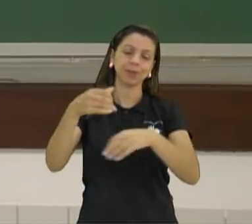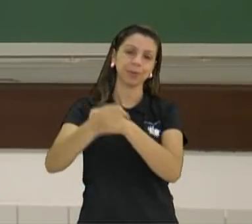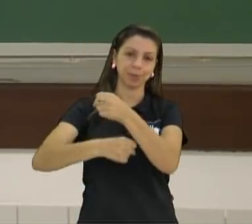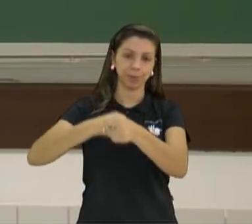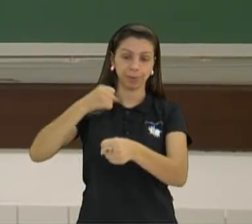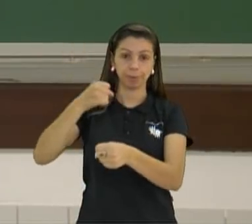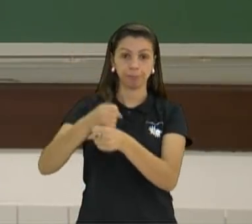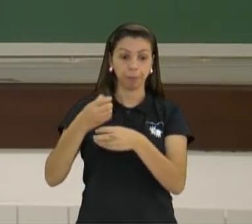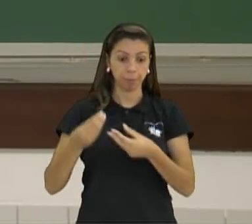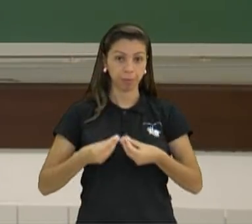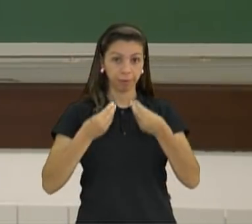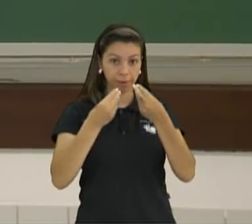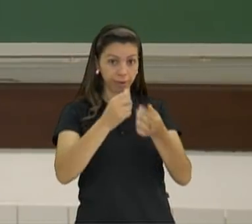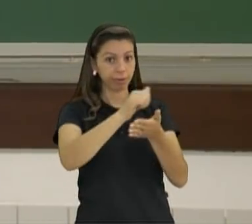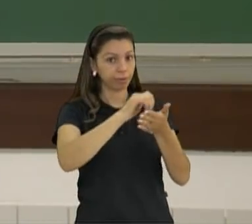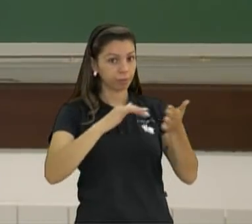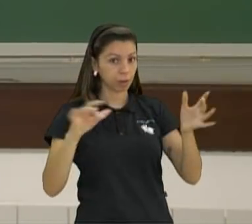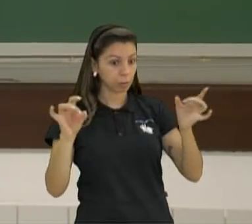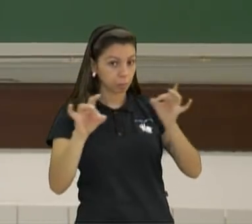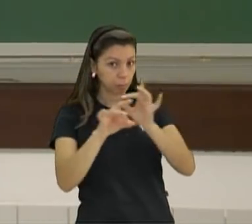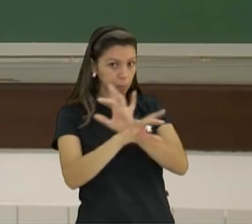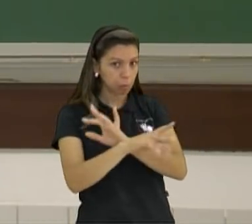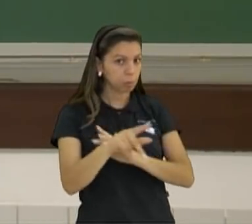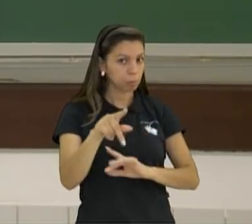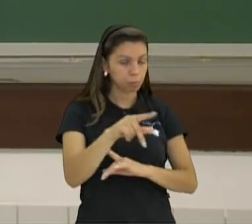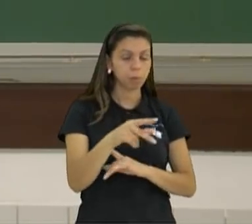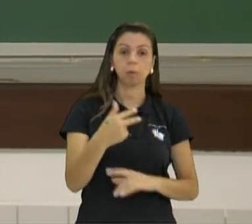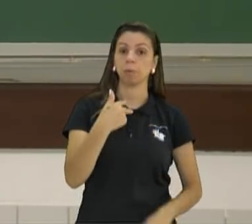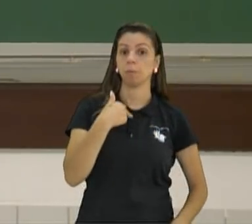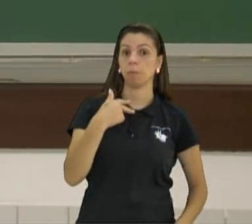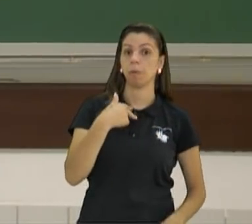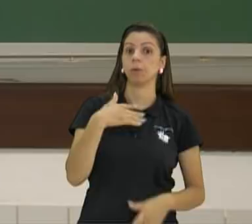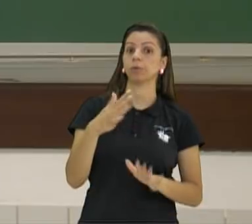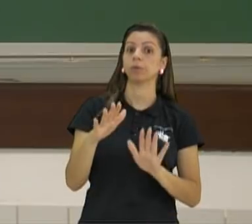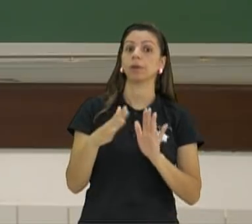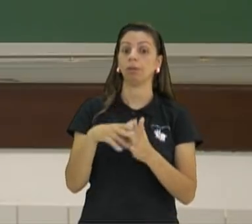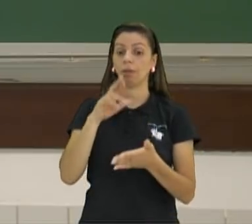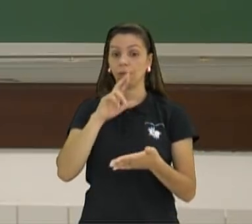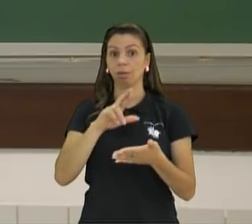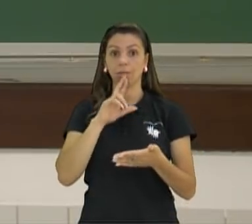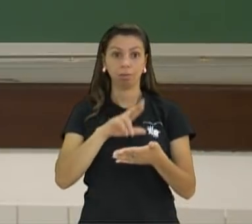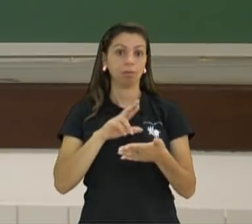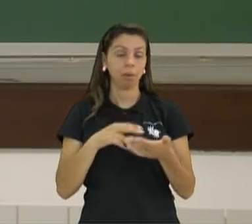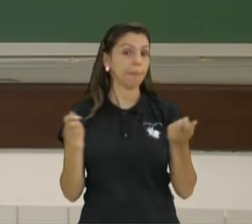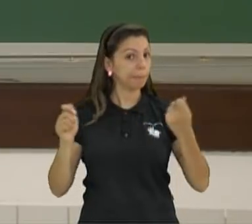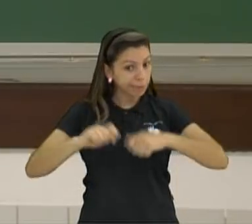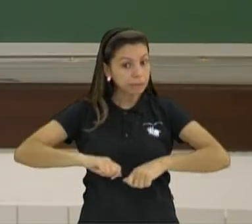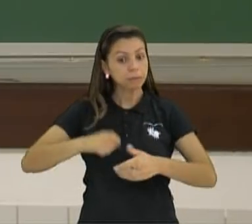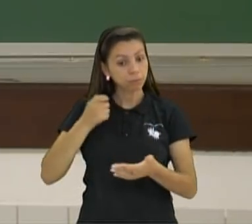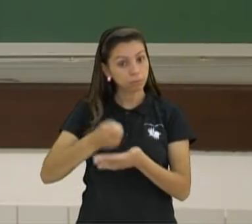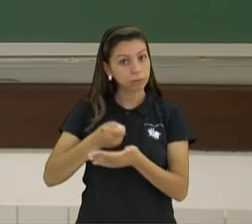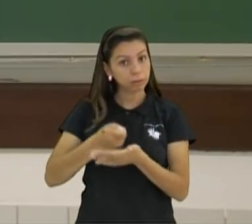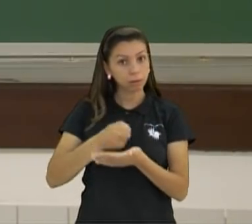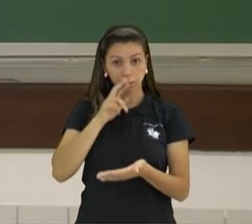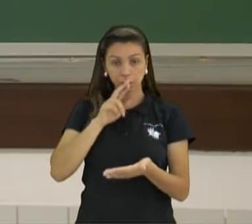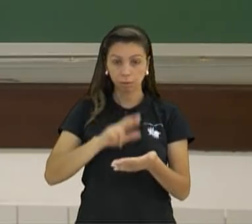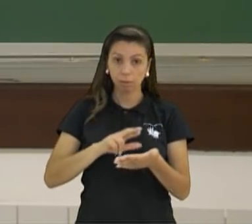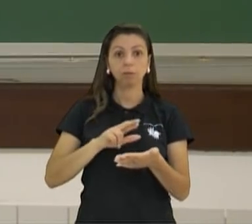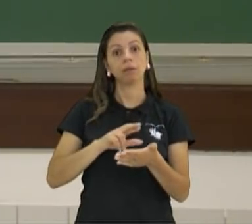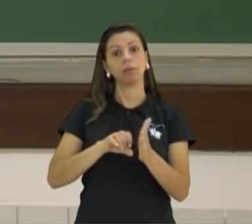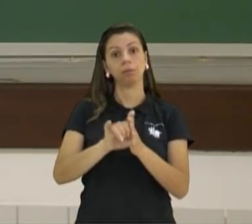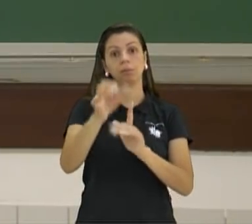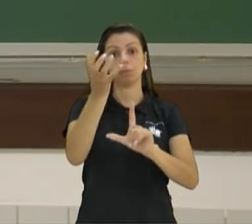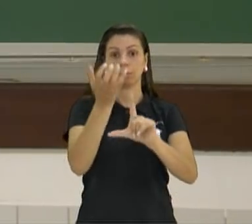as tarefinhas para os professores. Não podemos deixar de responder as questões lá no Classroom, né? Garantir a nossa